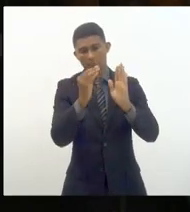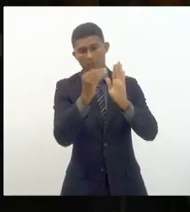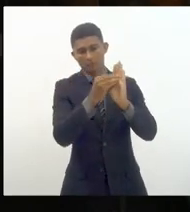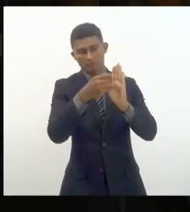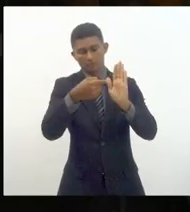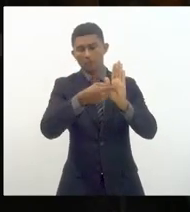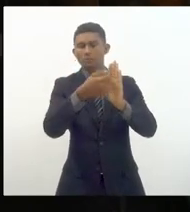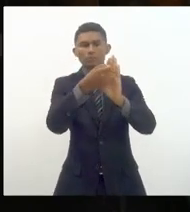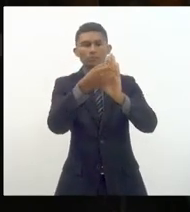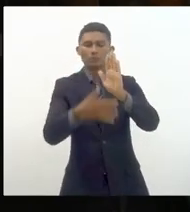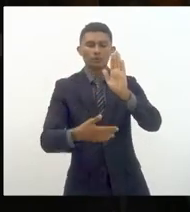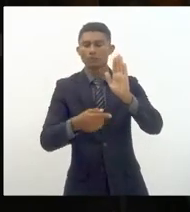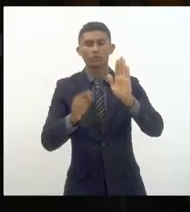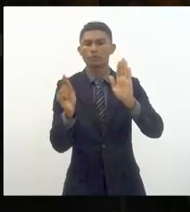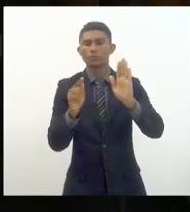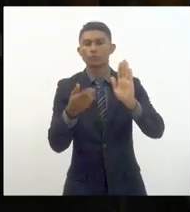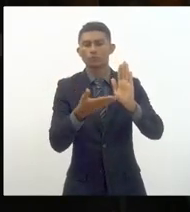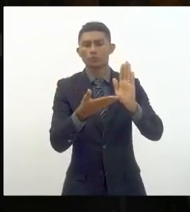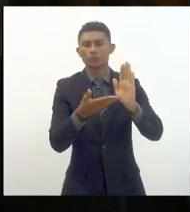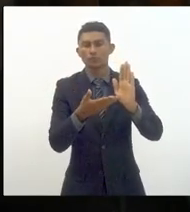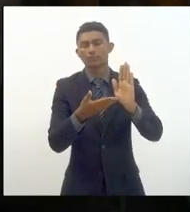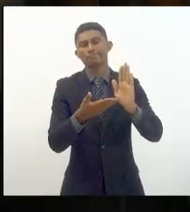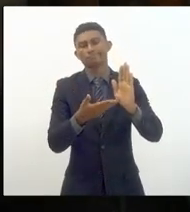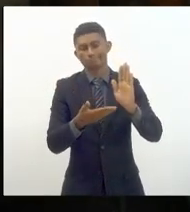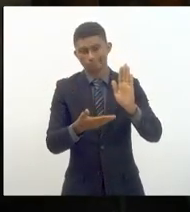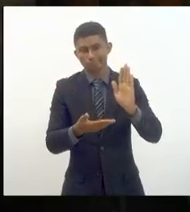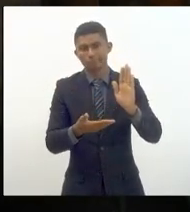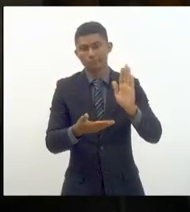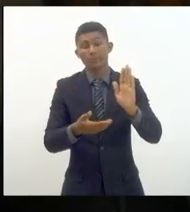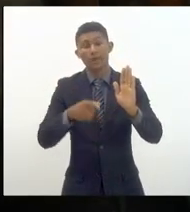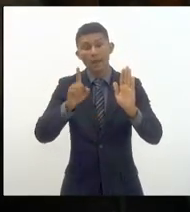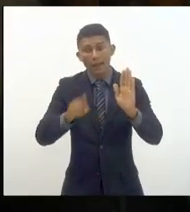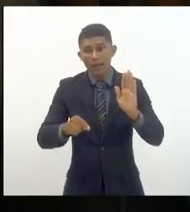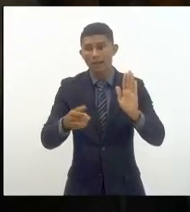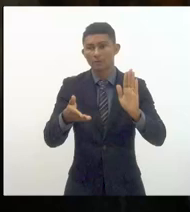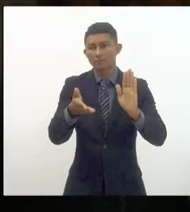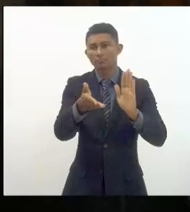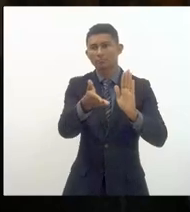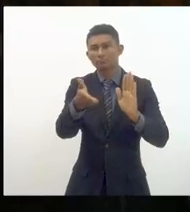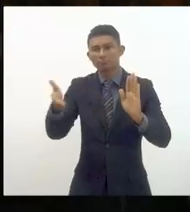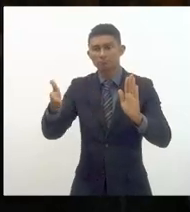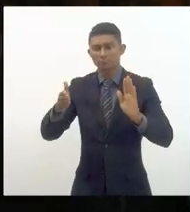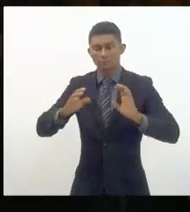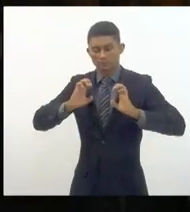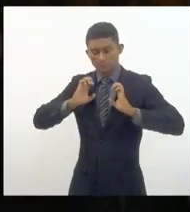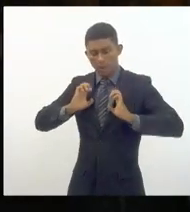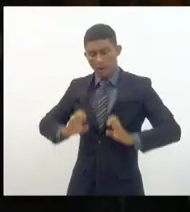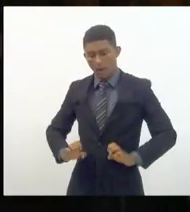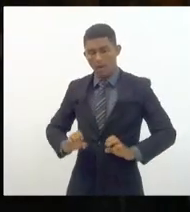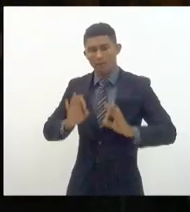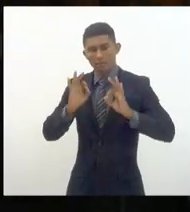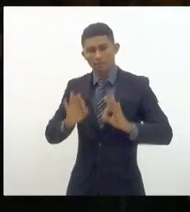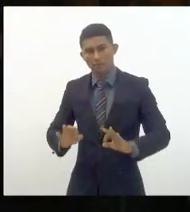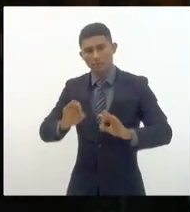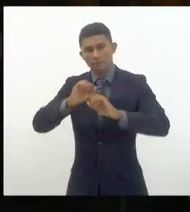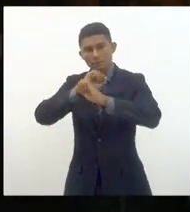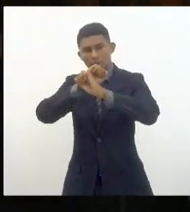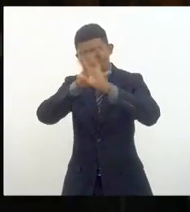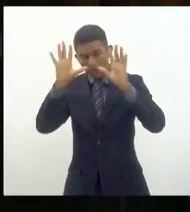Fala especificamente sobre impessoalidade moralidade transparência